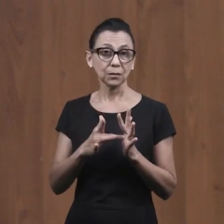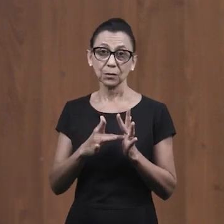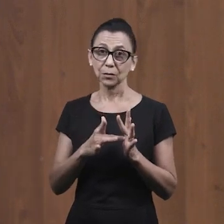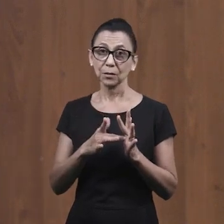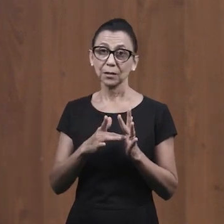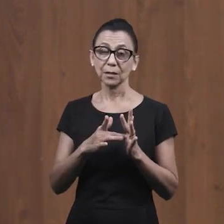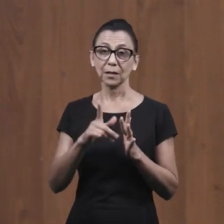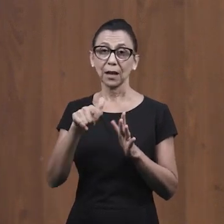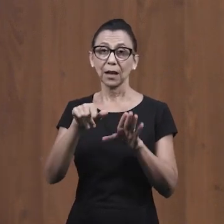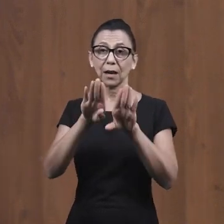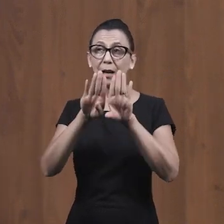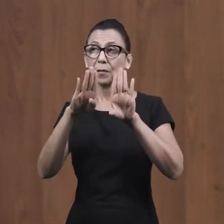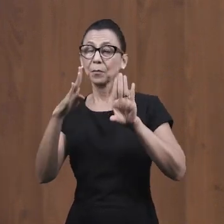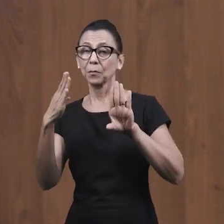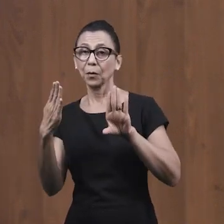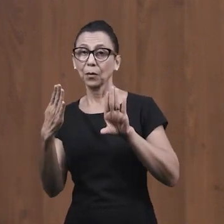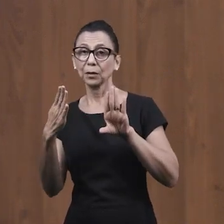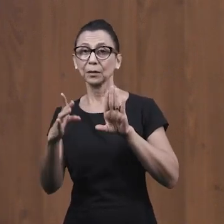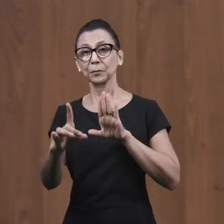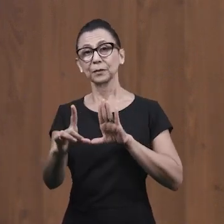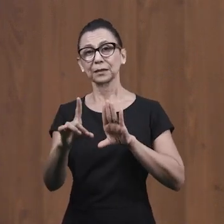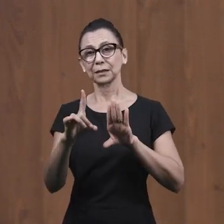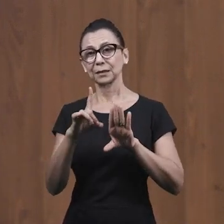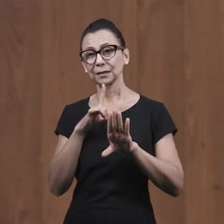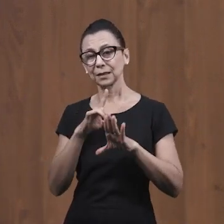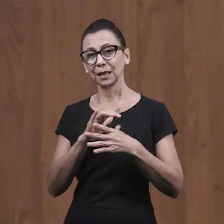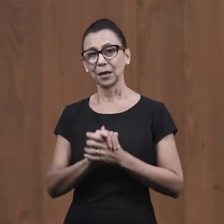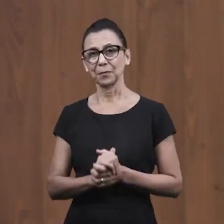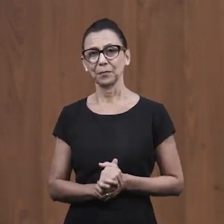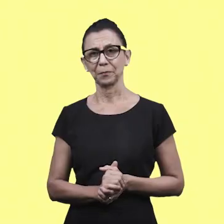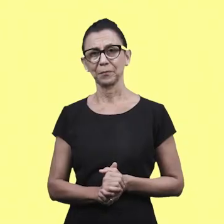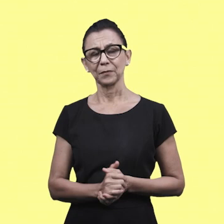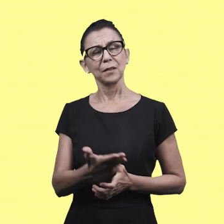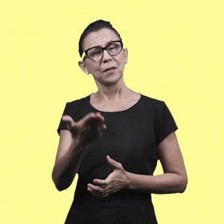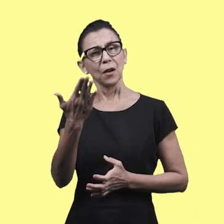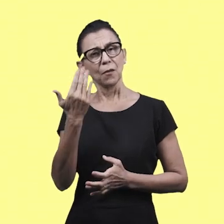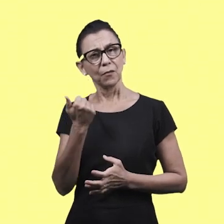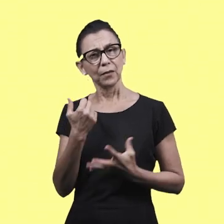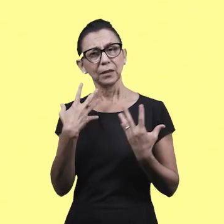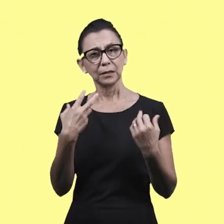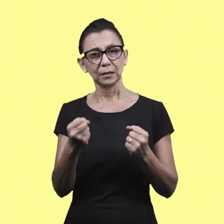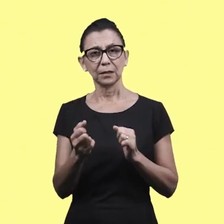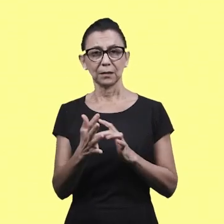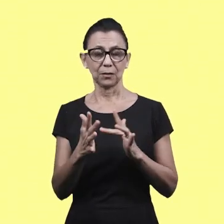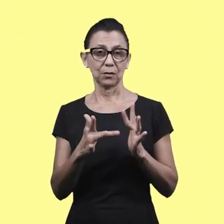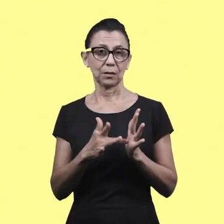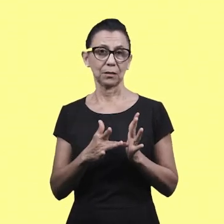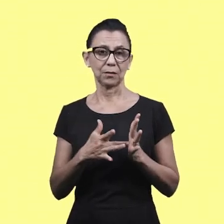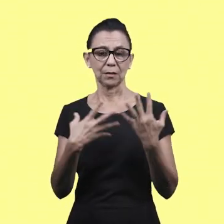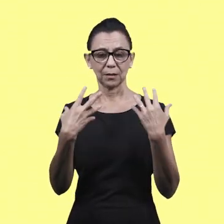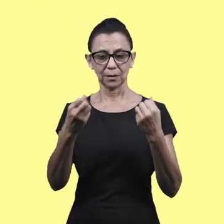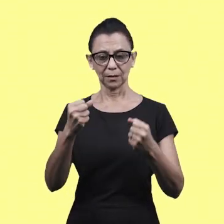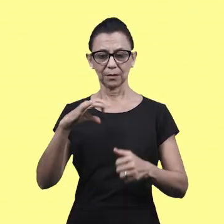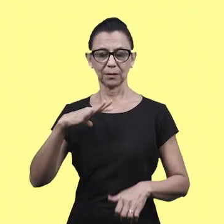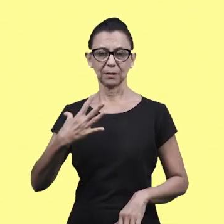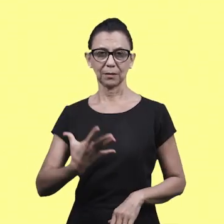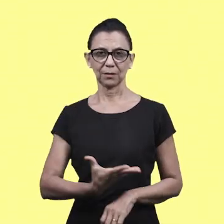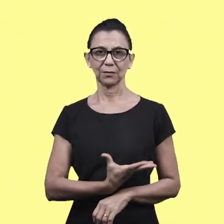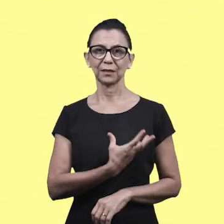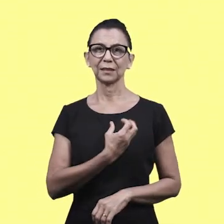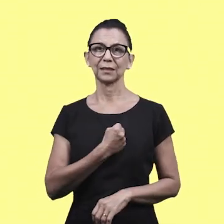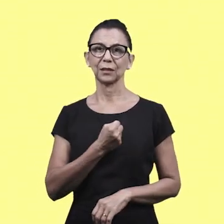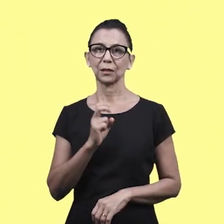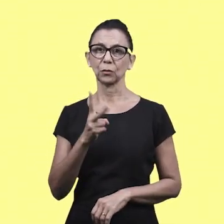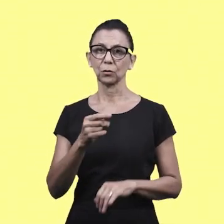Et l'invitation à vous aujourd'hui, c'est entrer par cette porte du salut qui est Jésus. Elle est encore